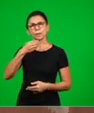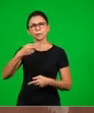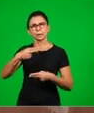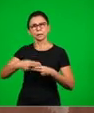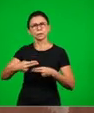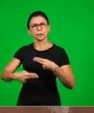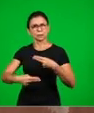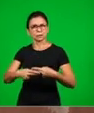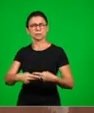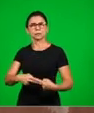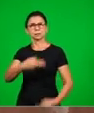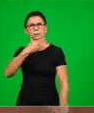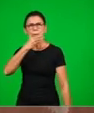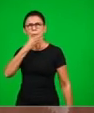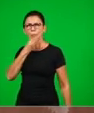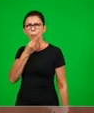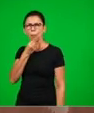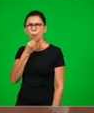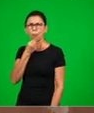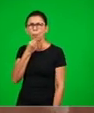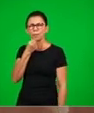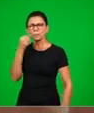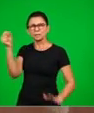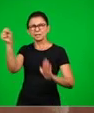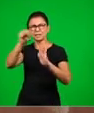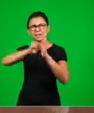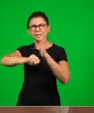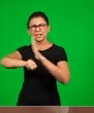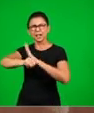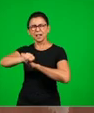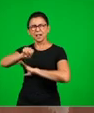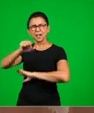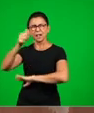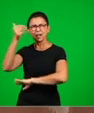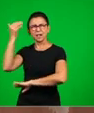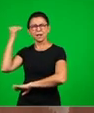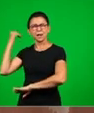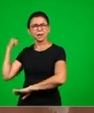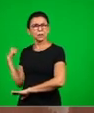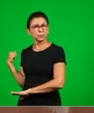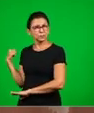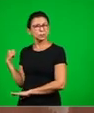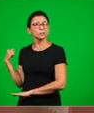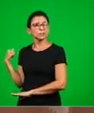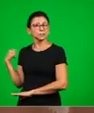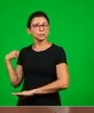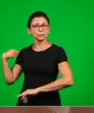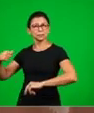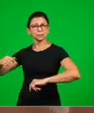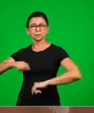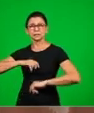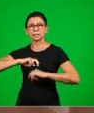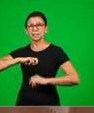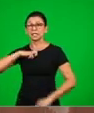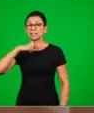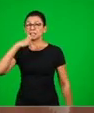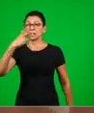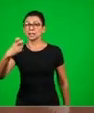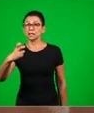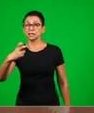um homem no meio dos séculos lá, gritando para o mundo que viria